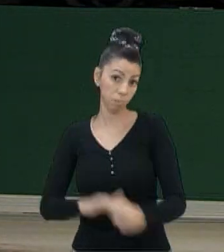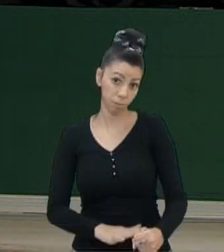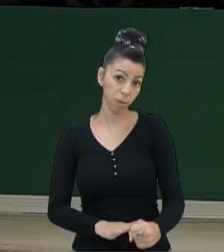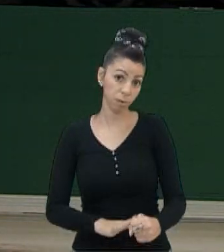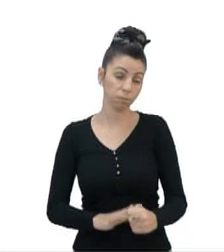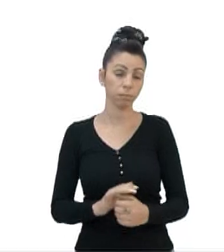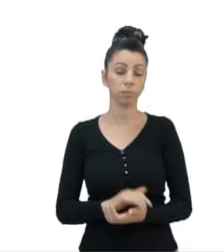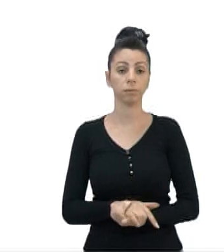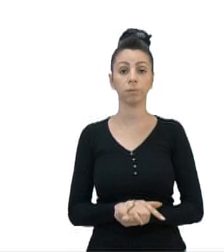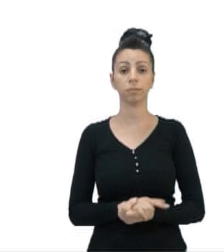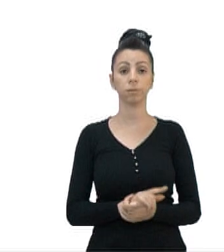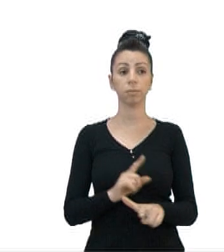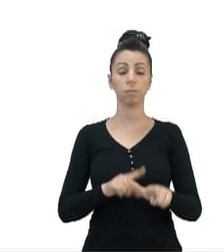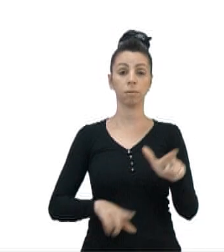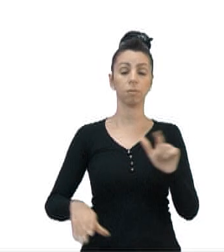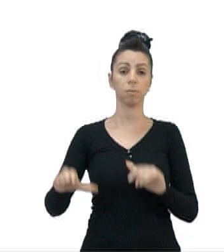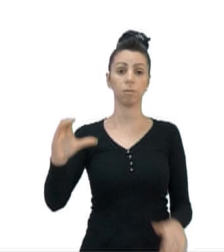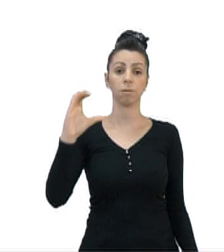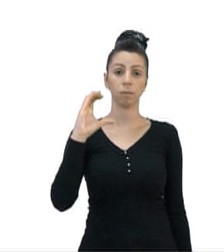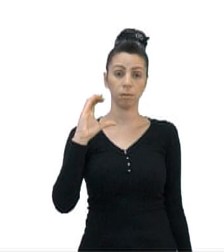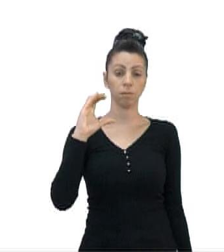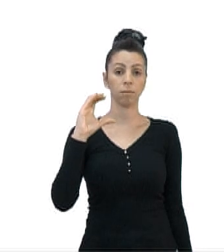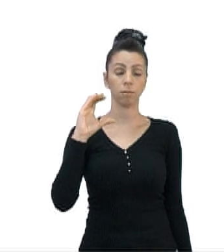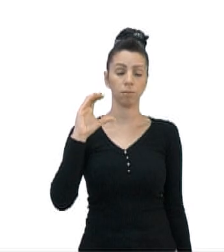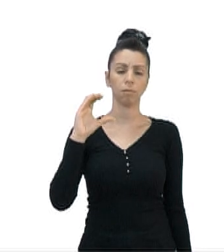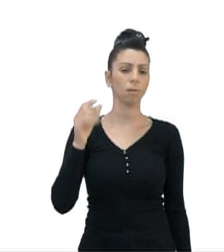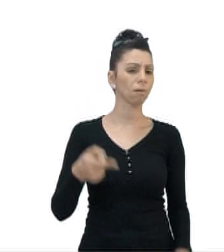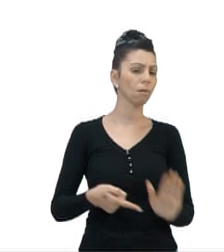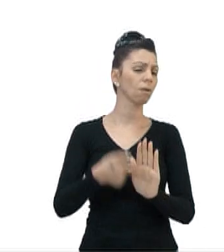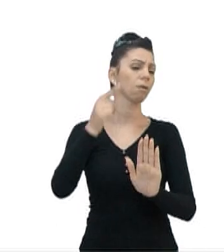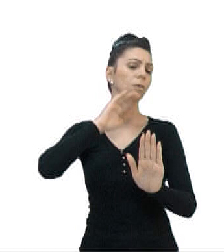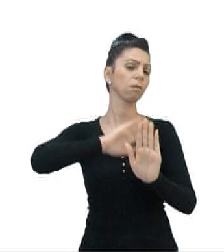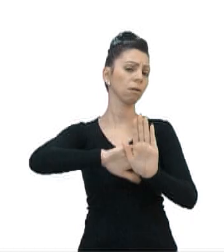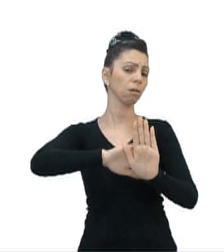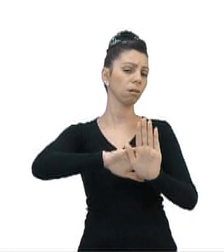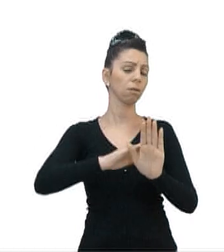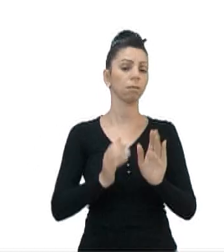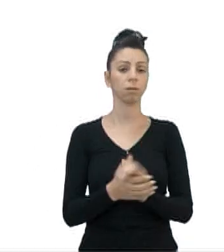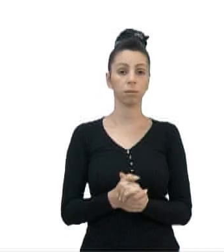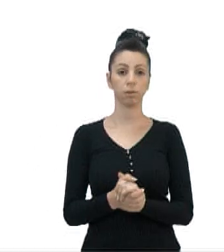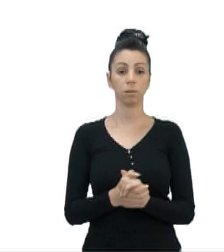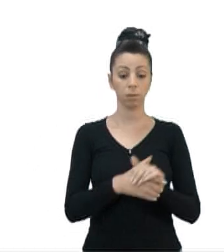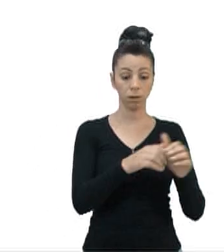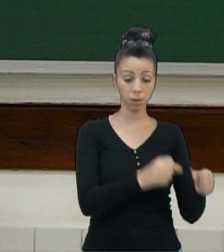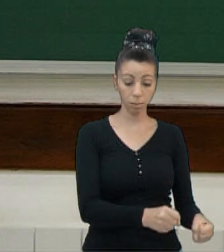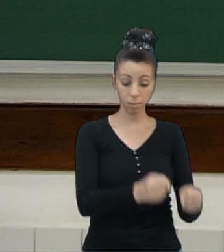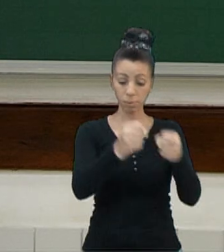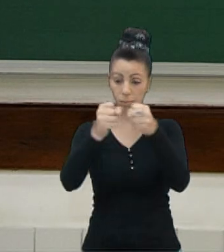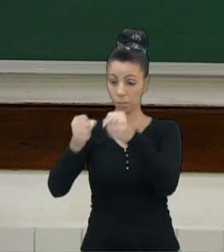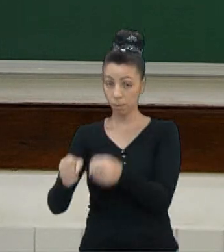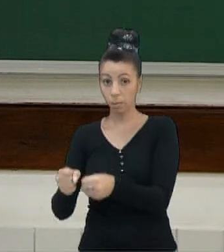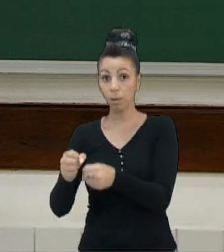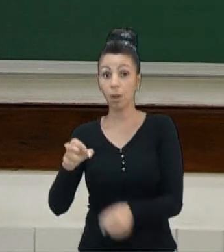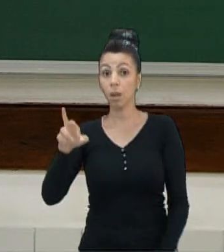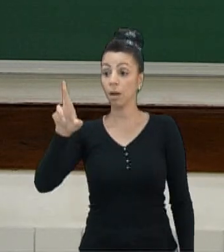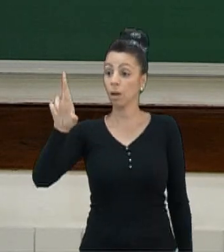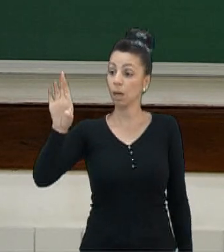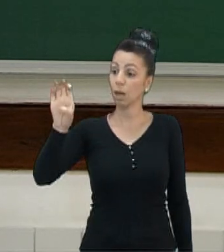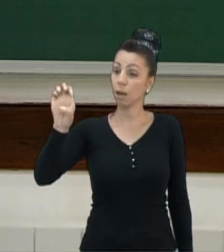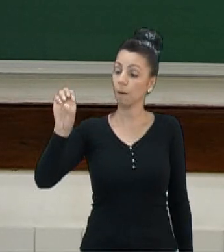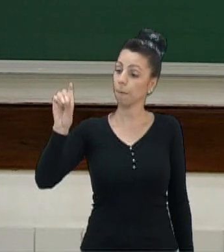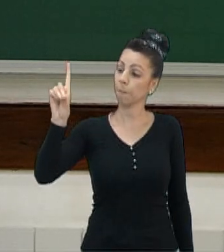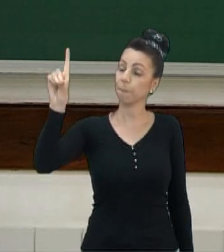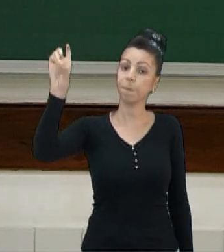Na letra C, qual é a metáfora? A professora colocou aqui, o poder é uma rede de consensos, né? Então,